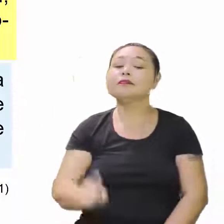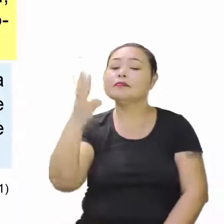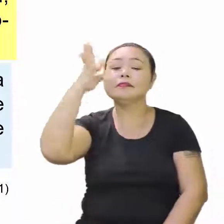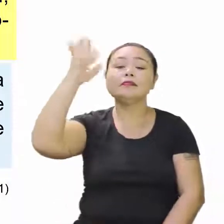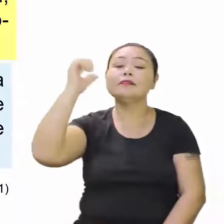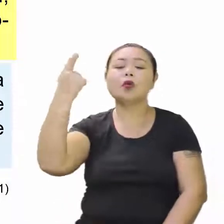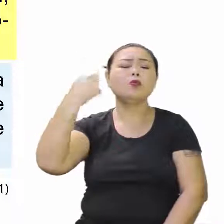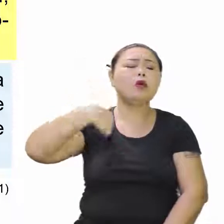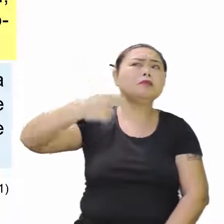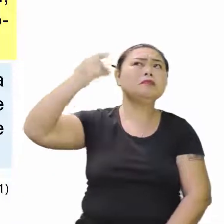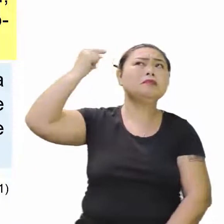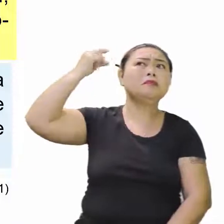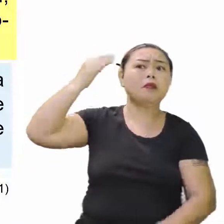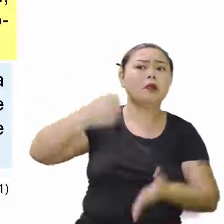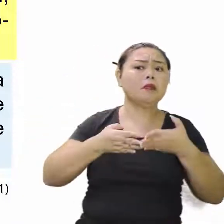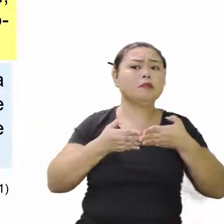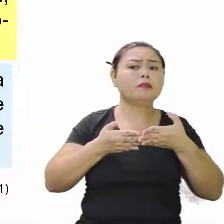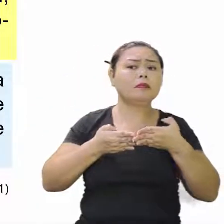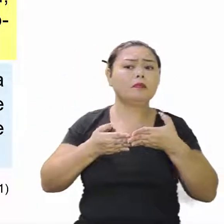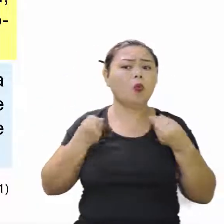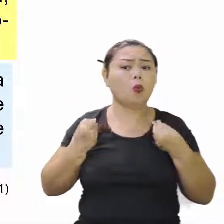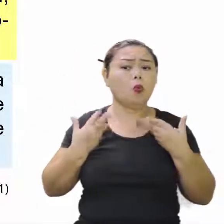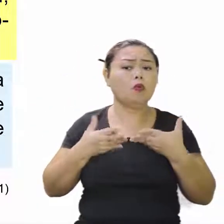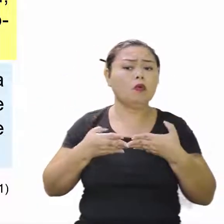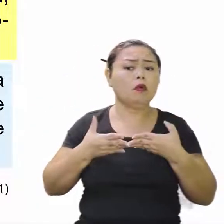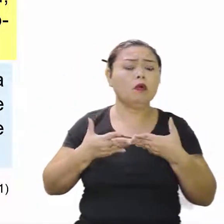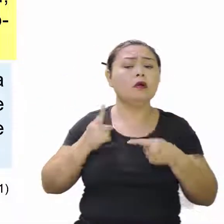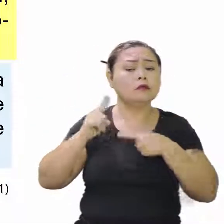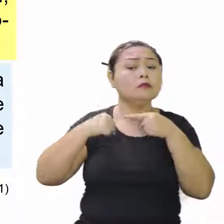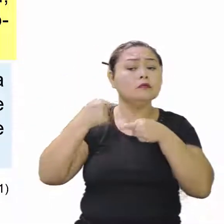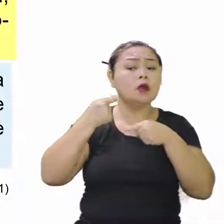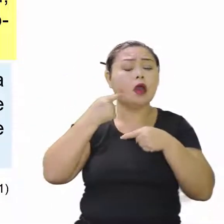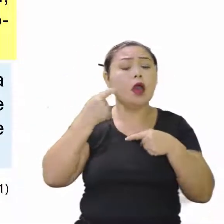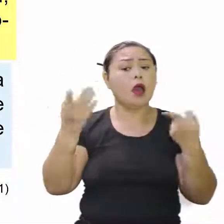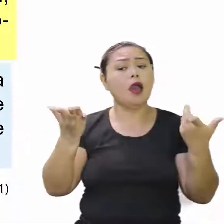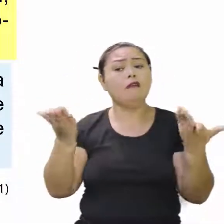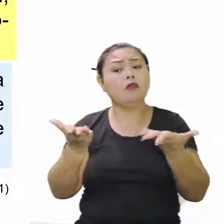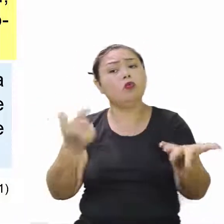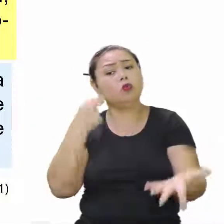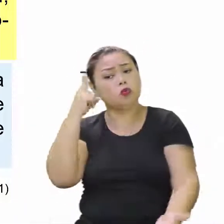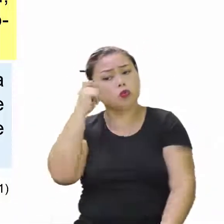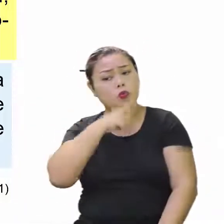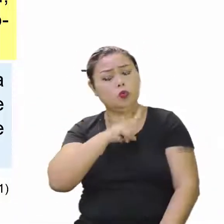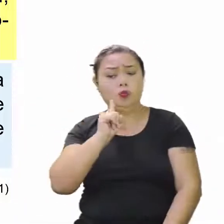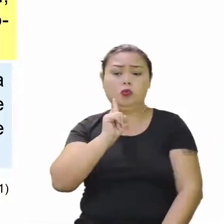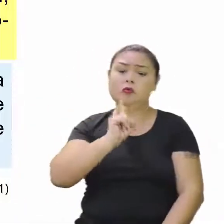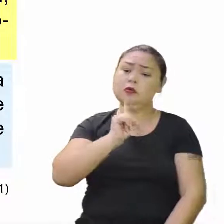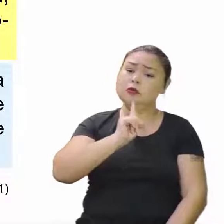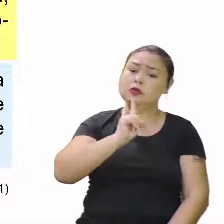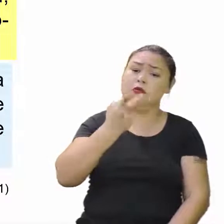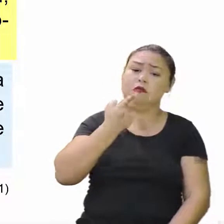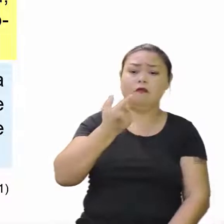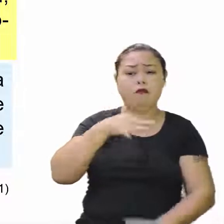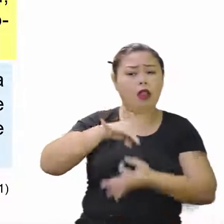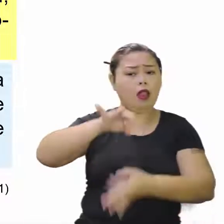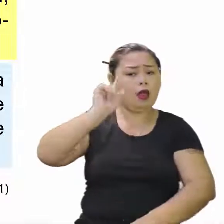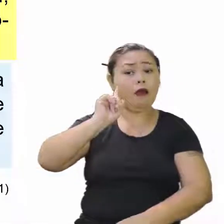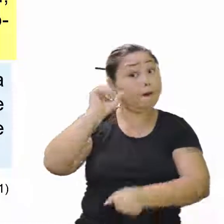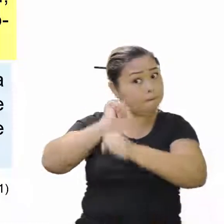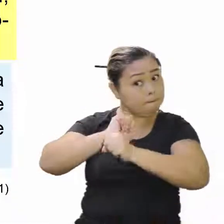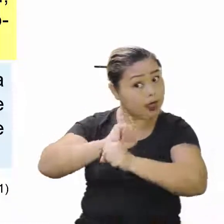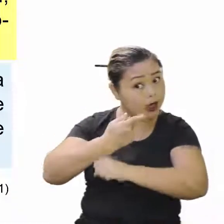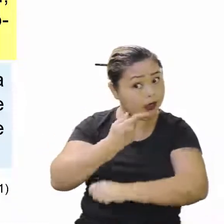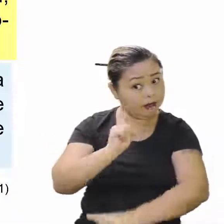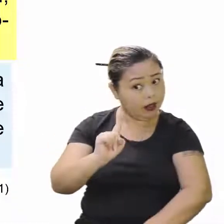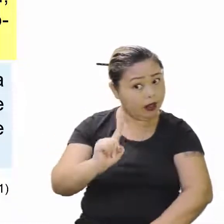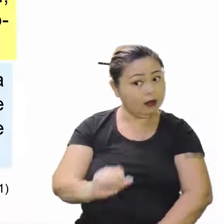Imagina só como era naquela época para navegar. Tá? Aí depois você fica dizendo que hoje é difícil. Ô cara falador! Para de